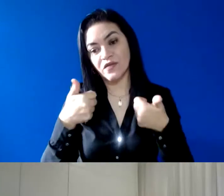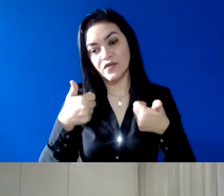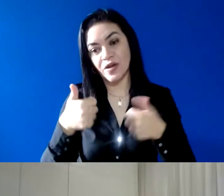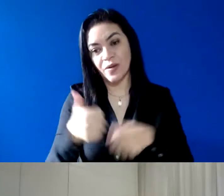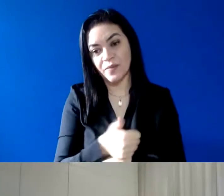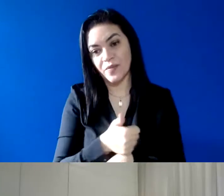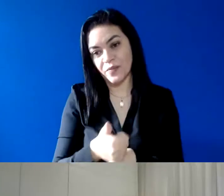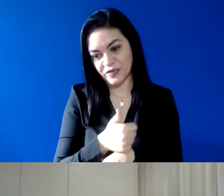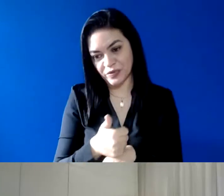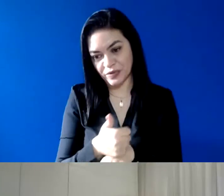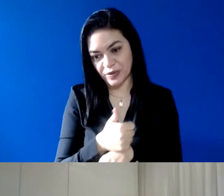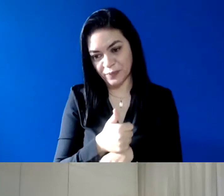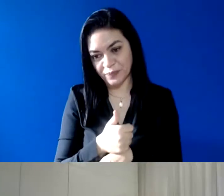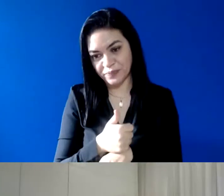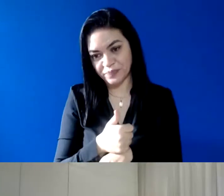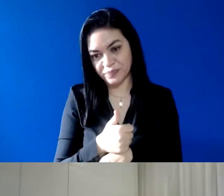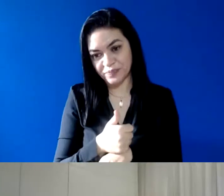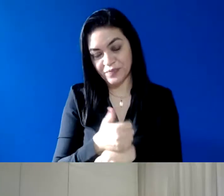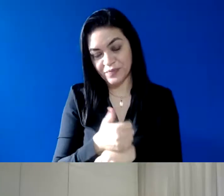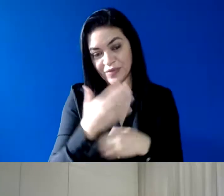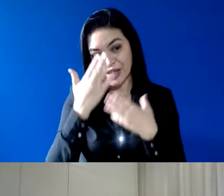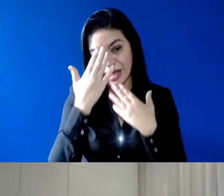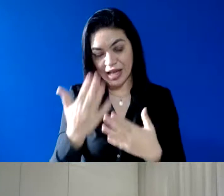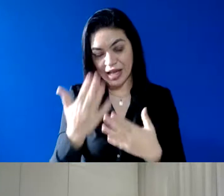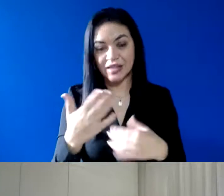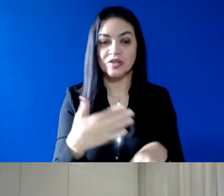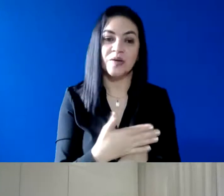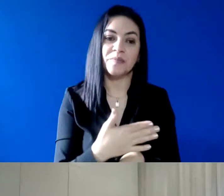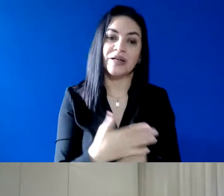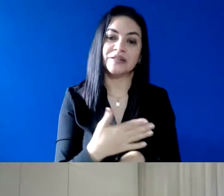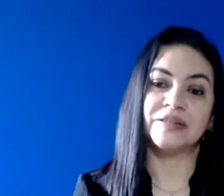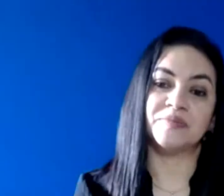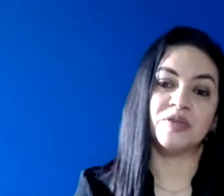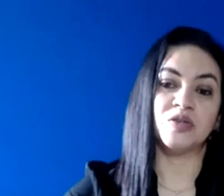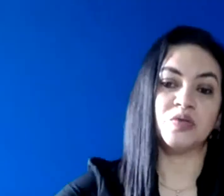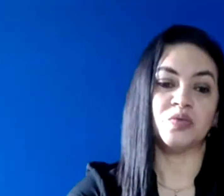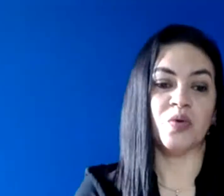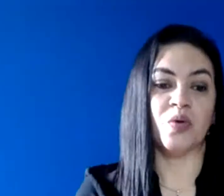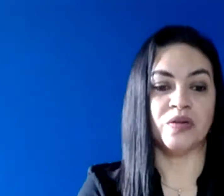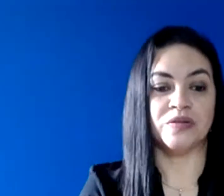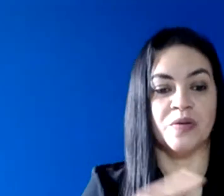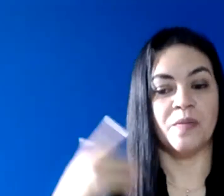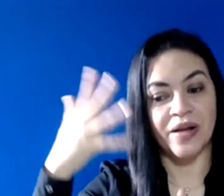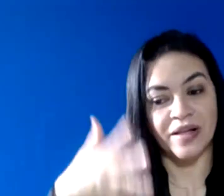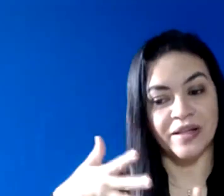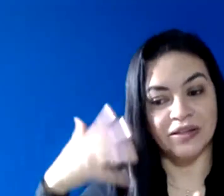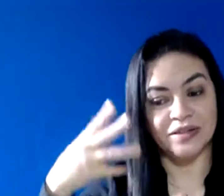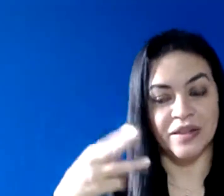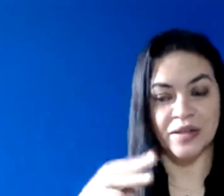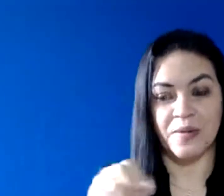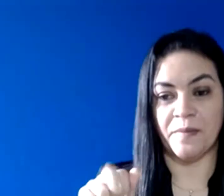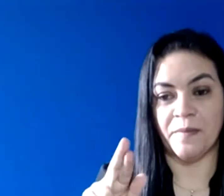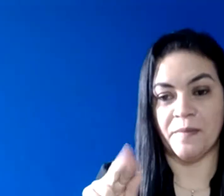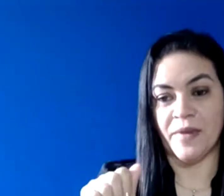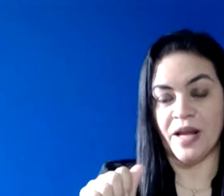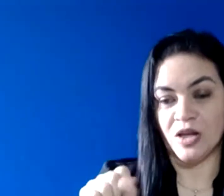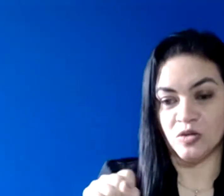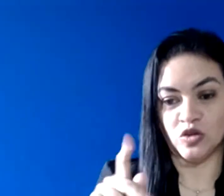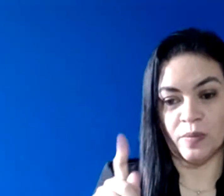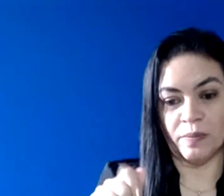profissional. Agradeço a participação aqui dos nossos grandes palestrantes, doutor Marcos Pacheco, a nossa grande professora